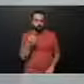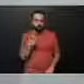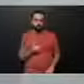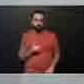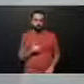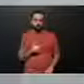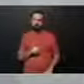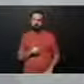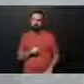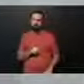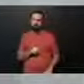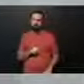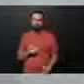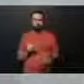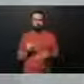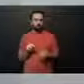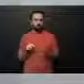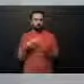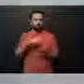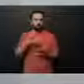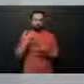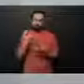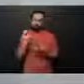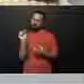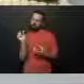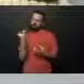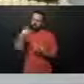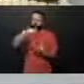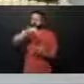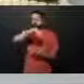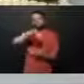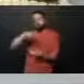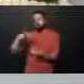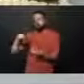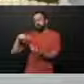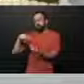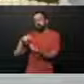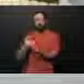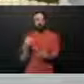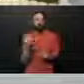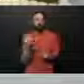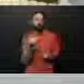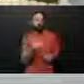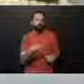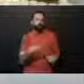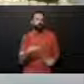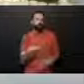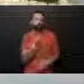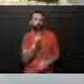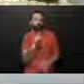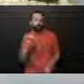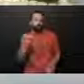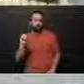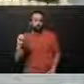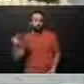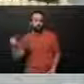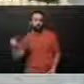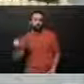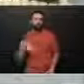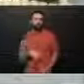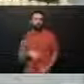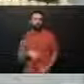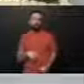cubinhos que compõem esse cubão, eu precisaria contar 1000 desses. Ou seja, muito mais tempo. Então,